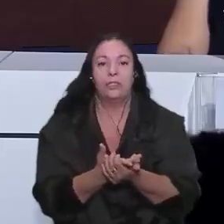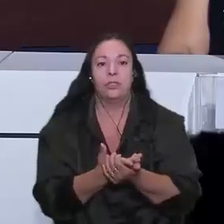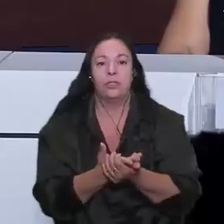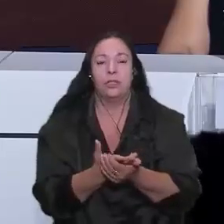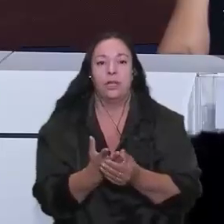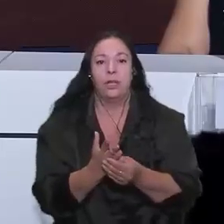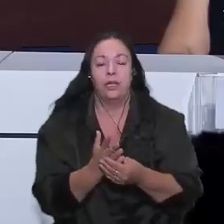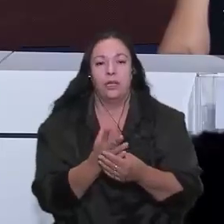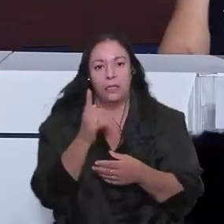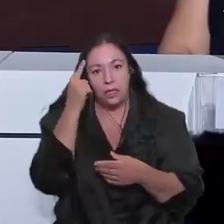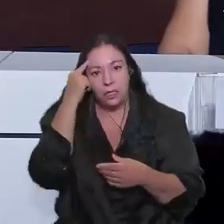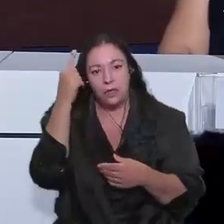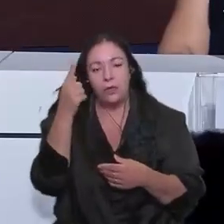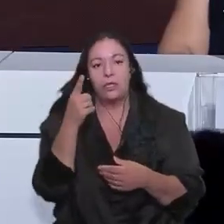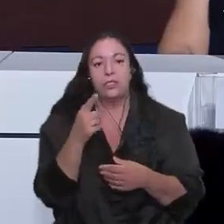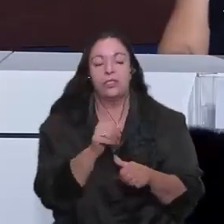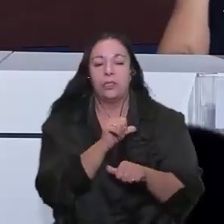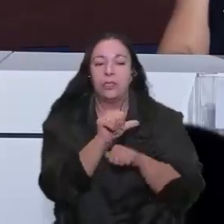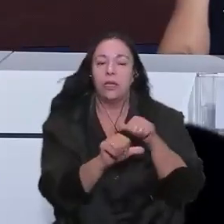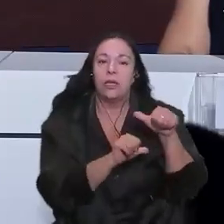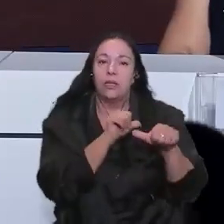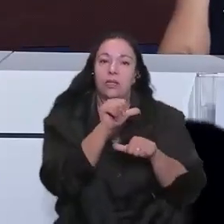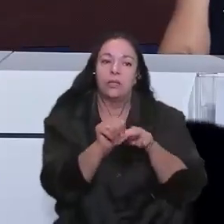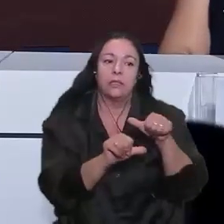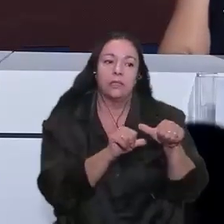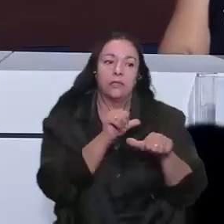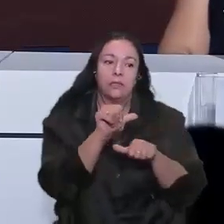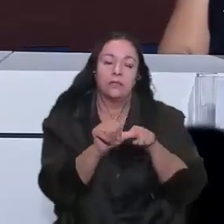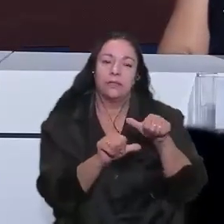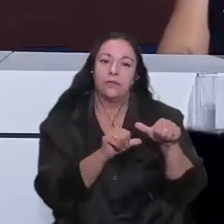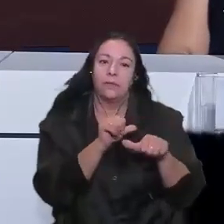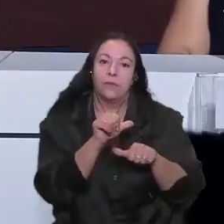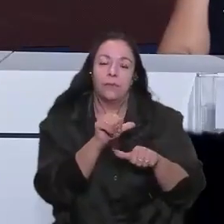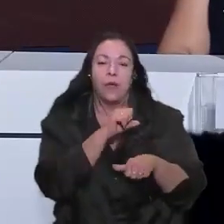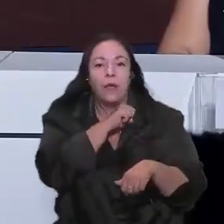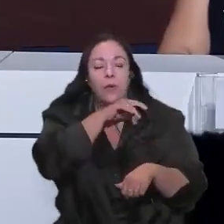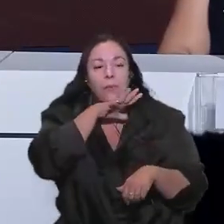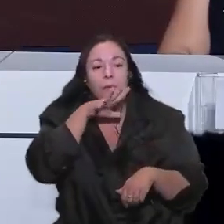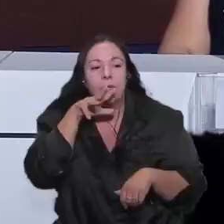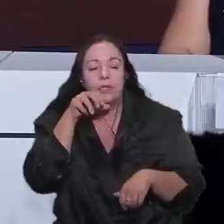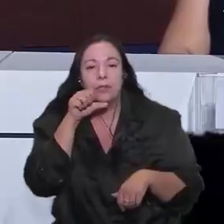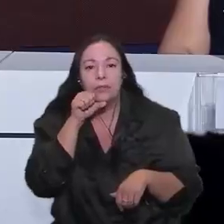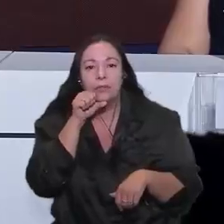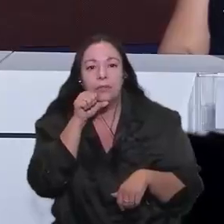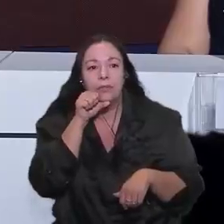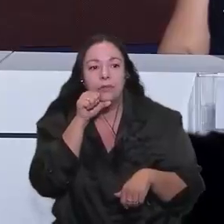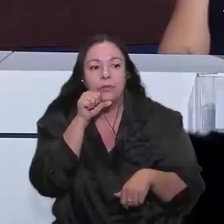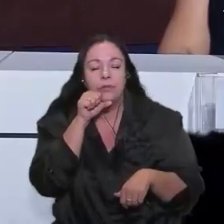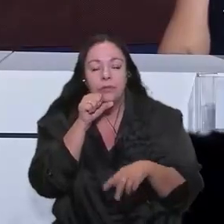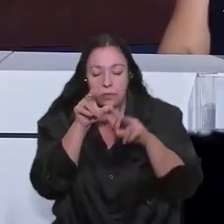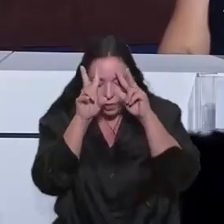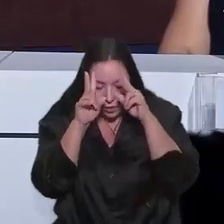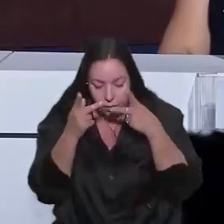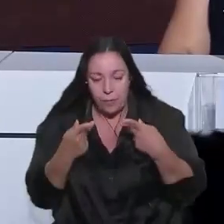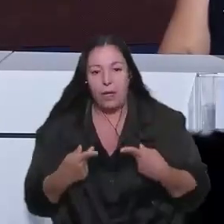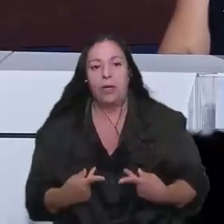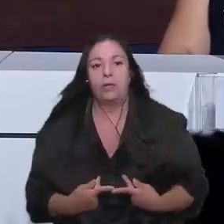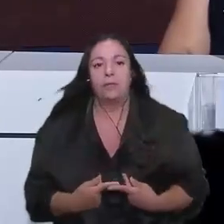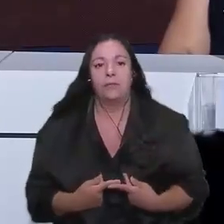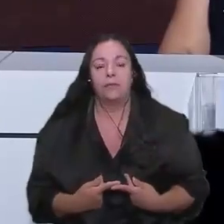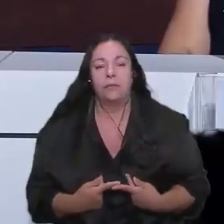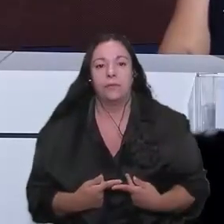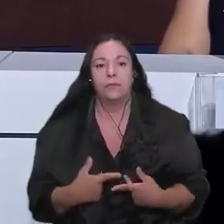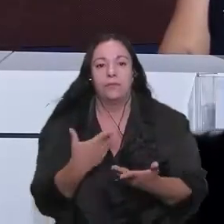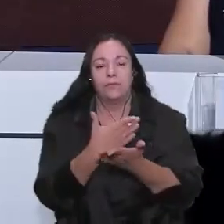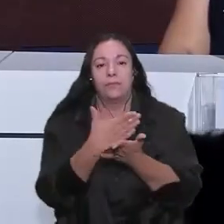é ideológica, que é transformar um bicho ou dotar um bicho da capacidade de ser humano?